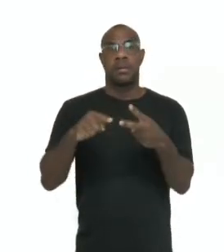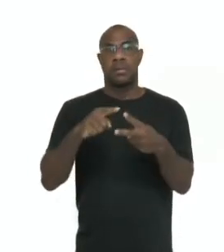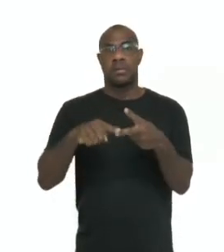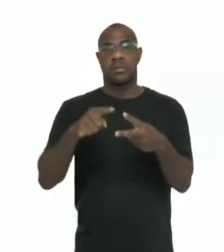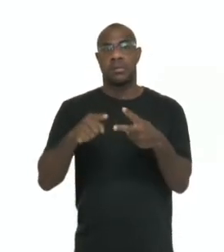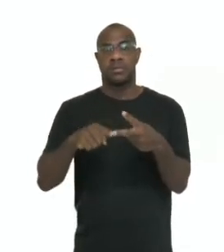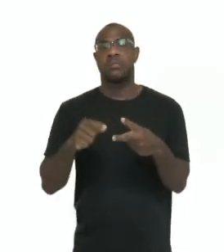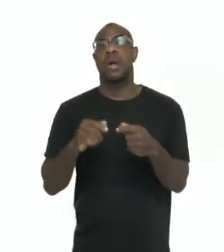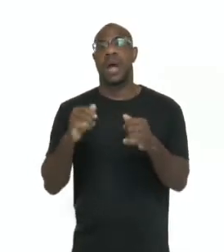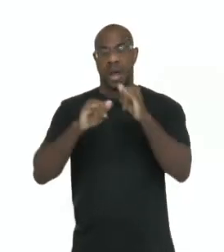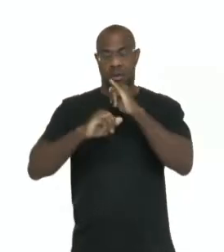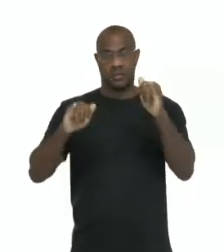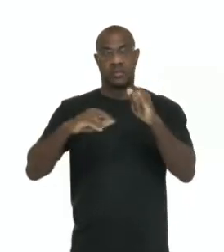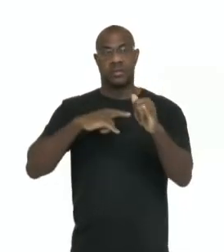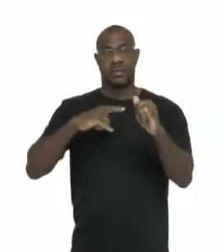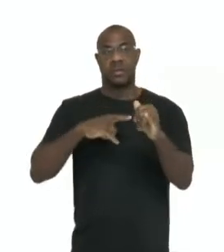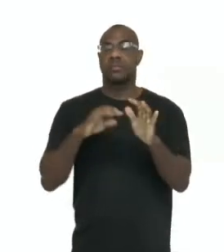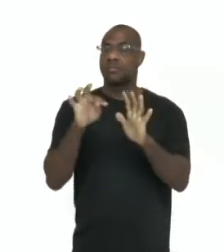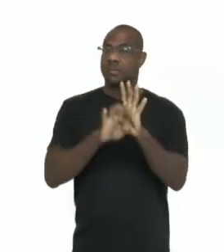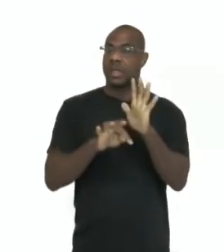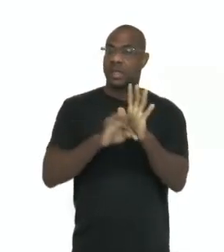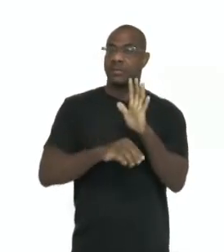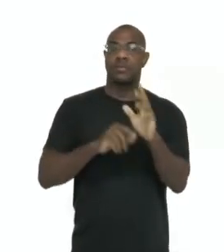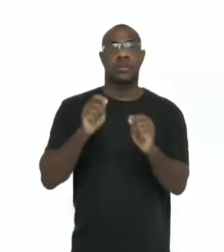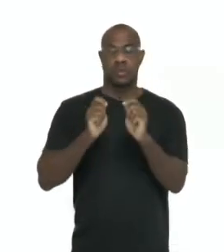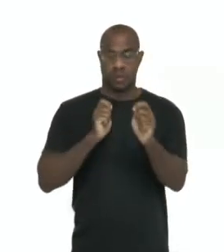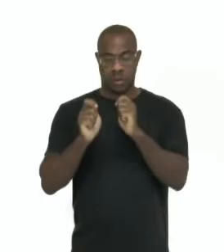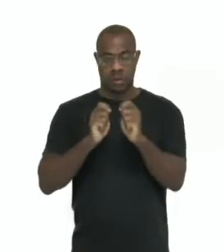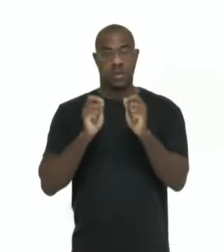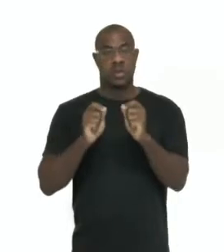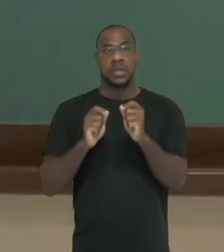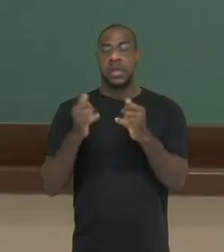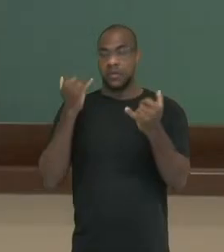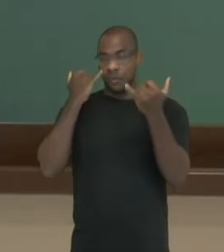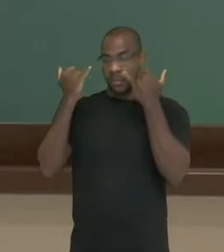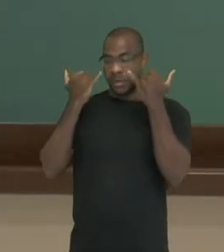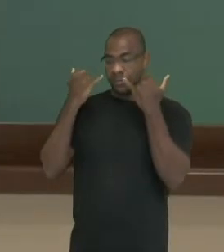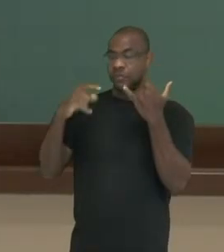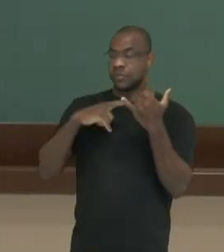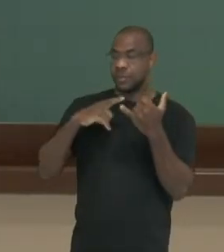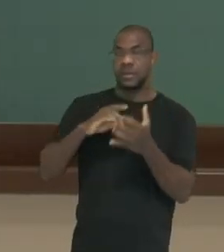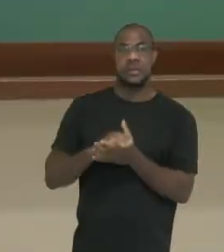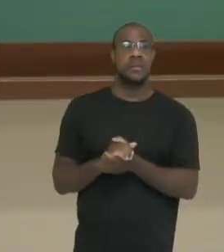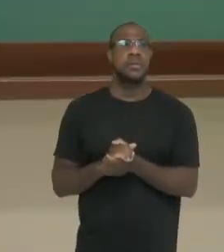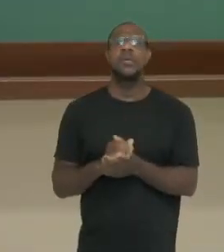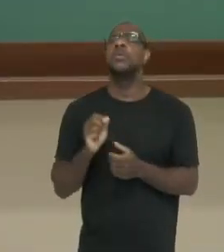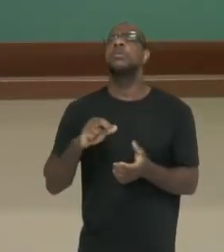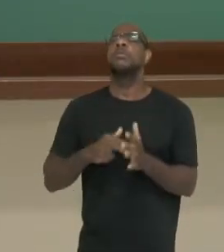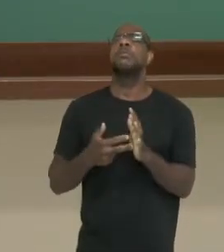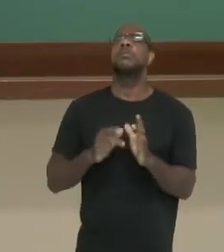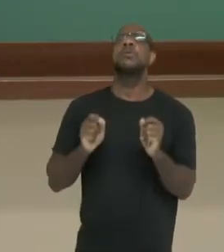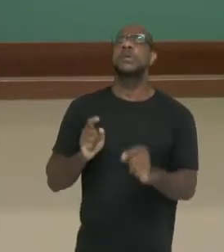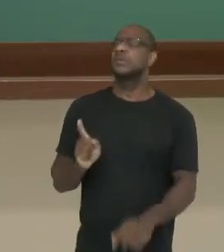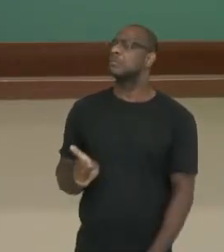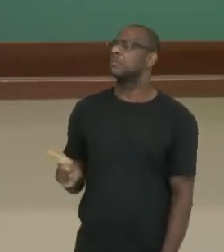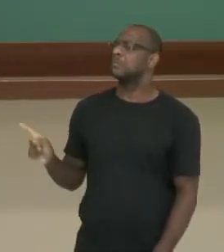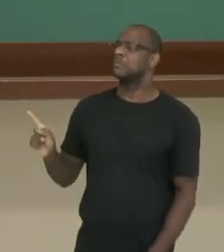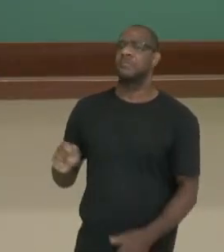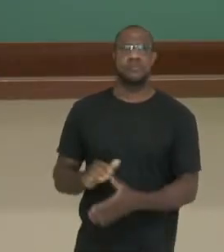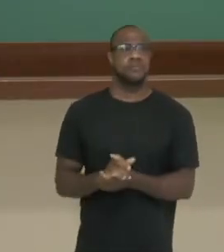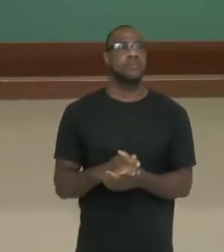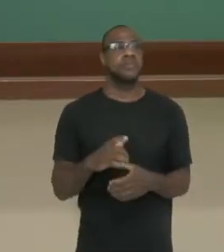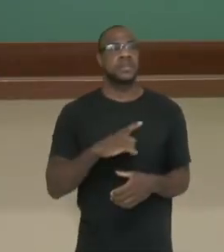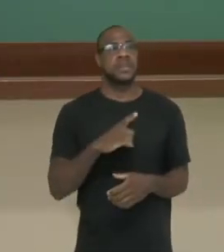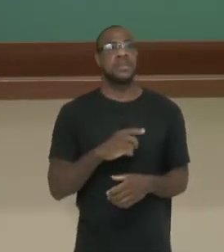a notícia está entre os textos do jornalismo informativo. Pessoal, o que isso significa, né? Então vejam, nós temos